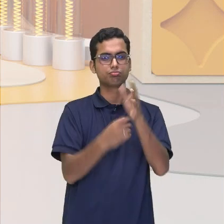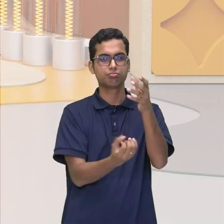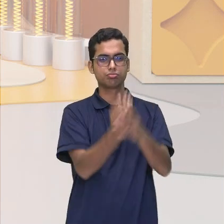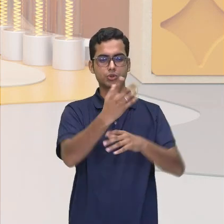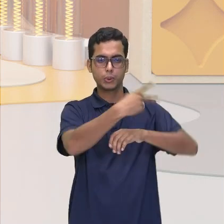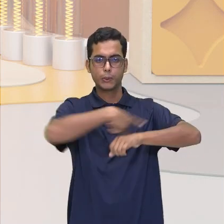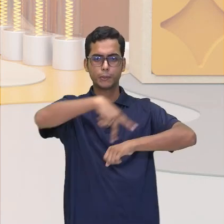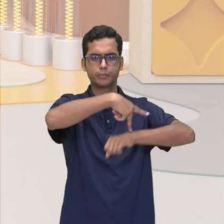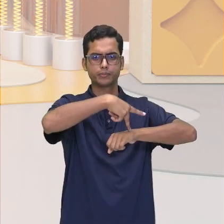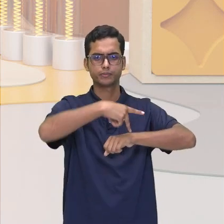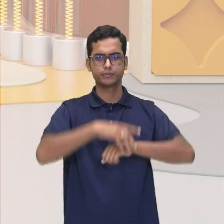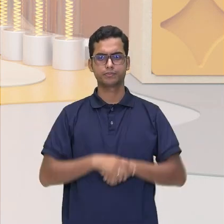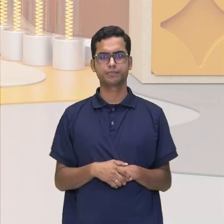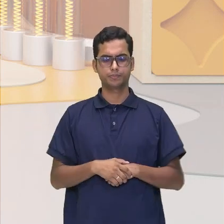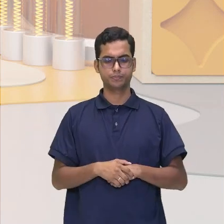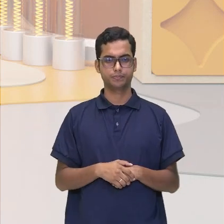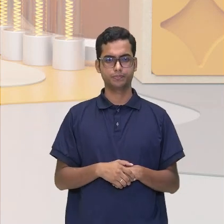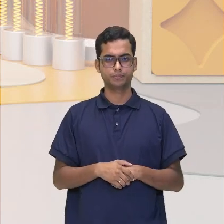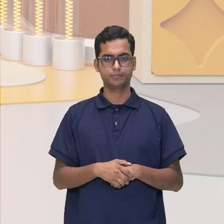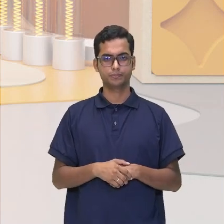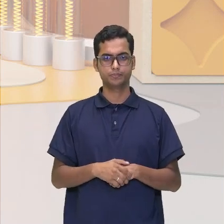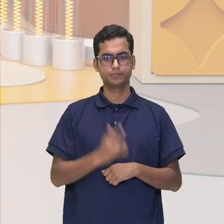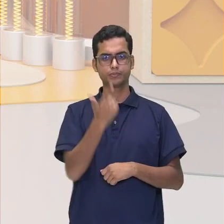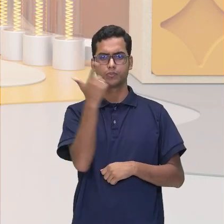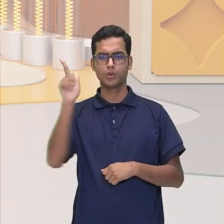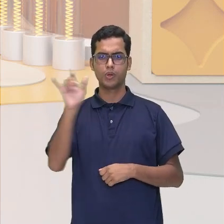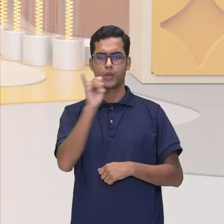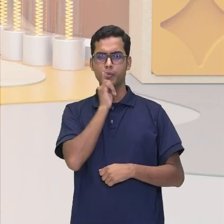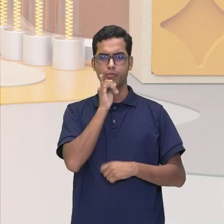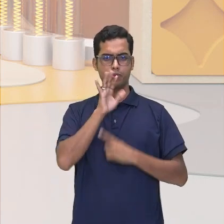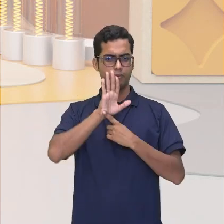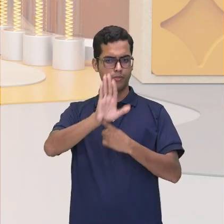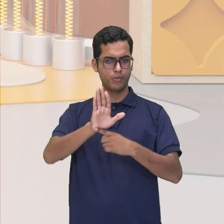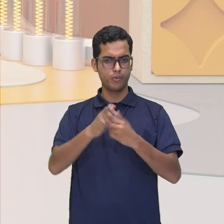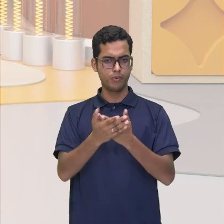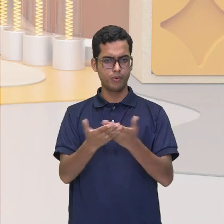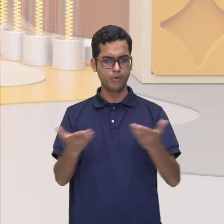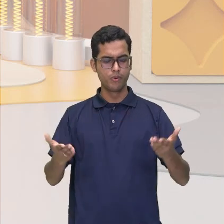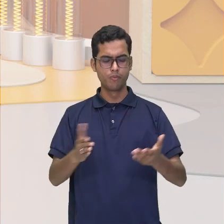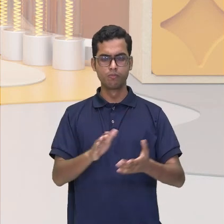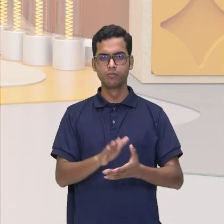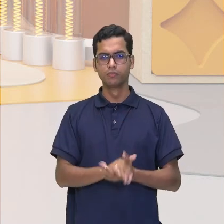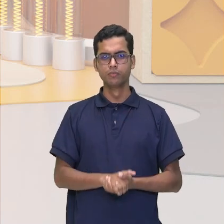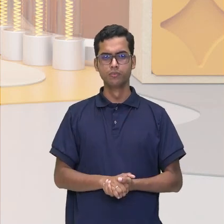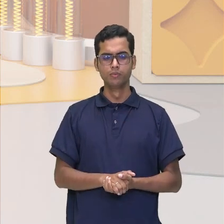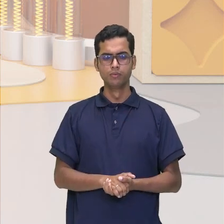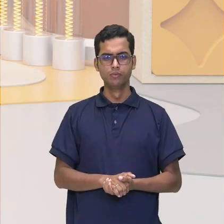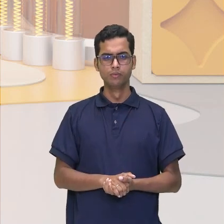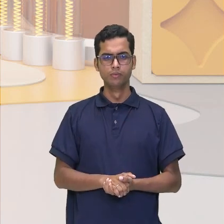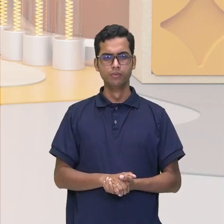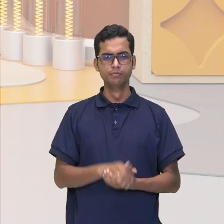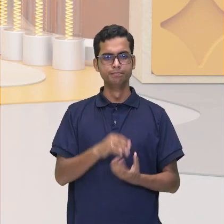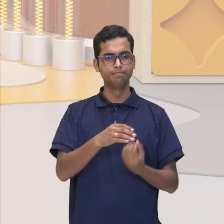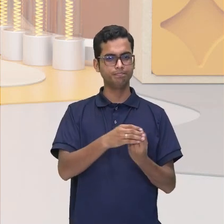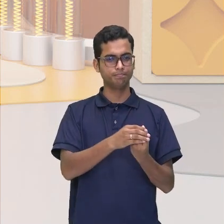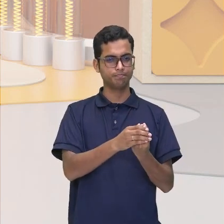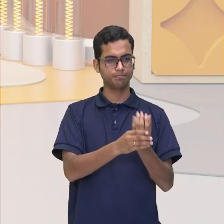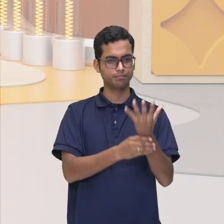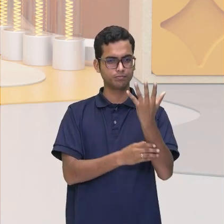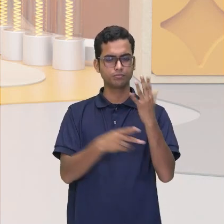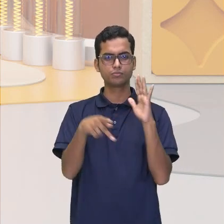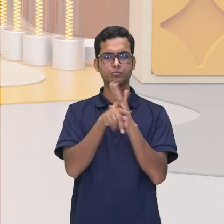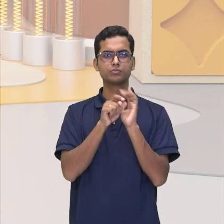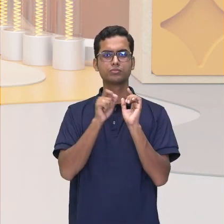nacionais. E aí a gente traz outro exemplo também a respeito disso, que é em relação à formação das monarquias